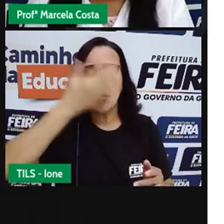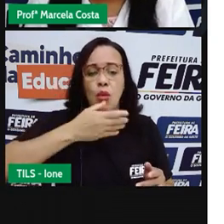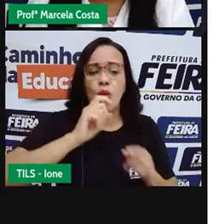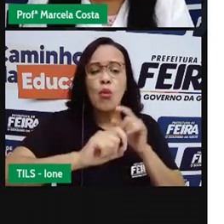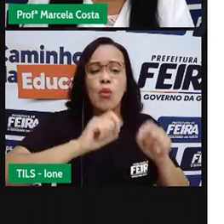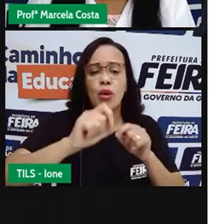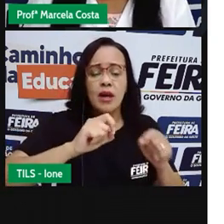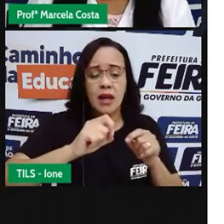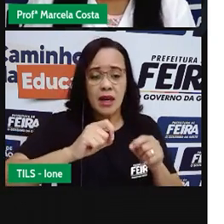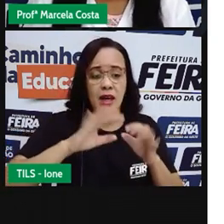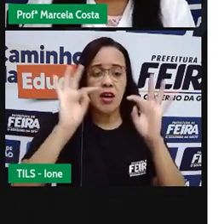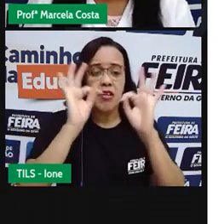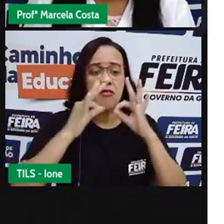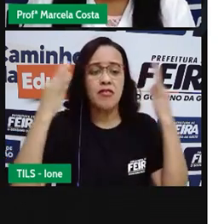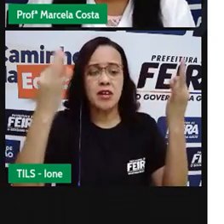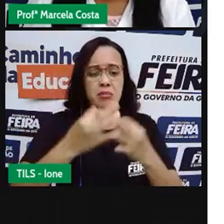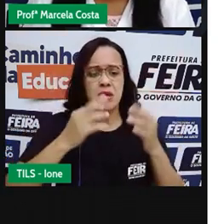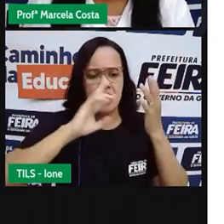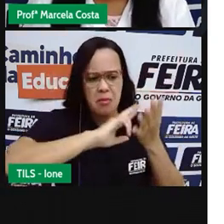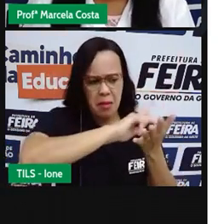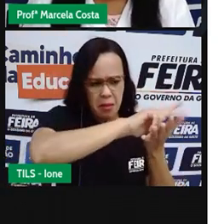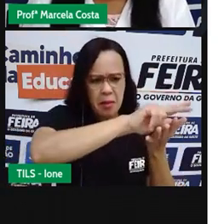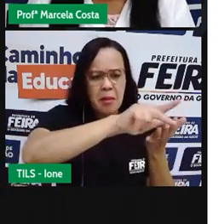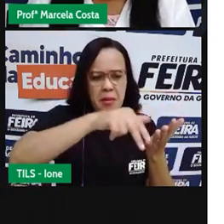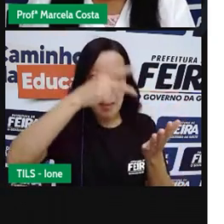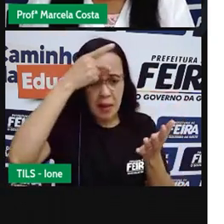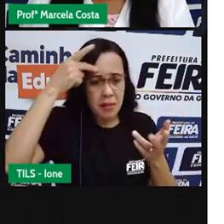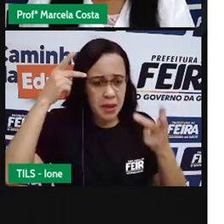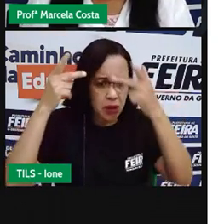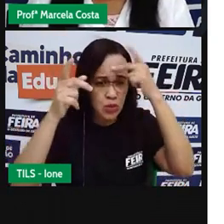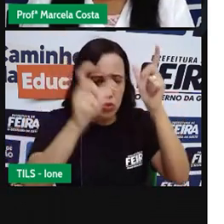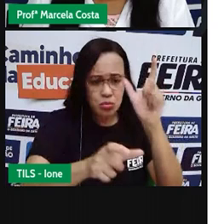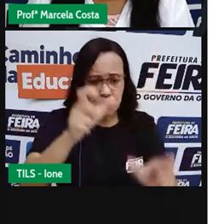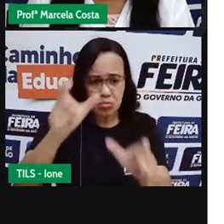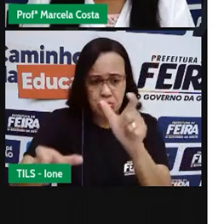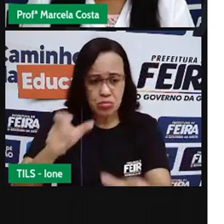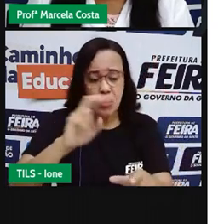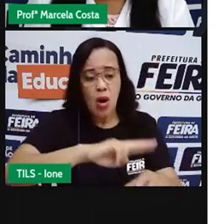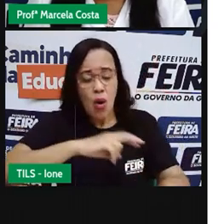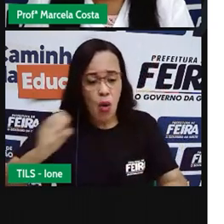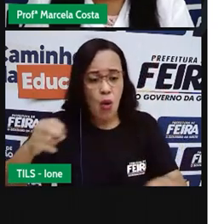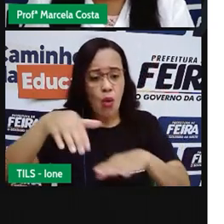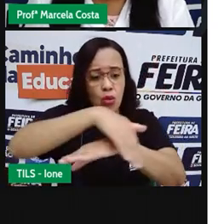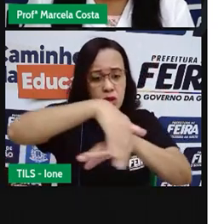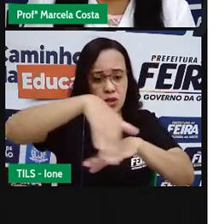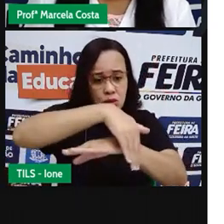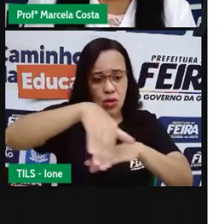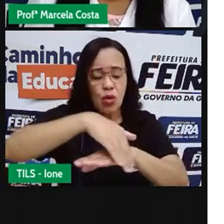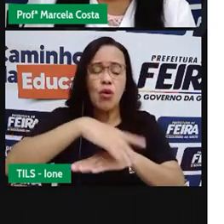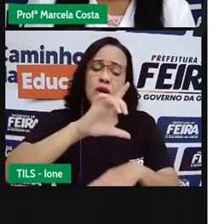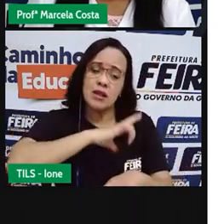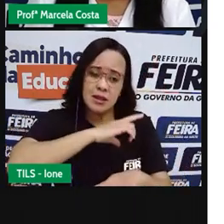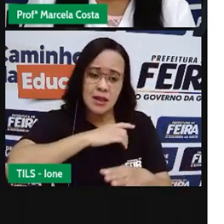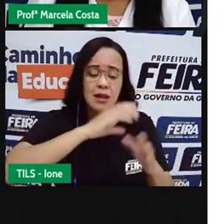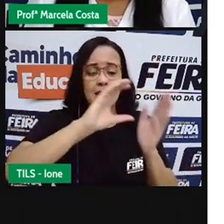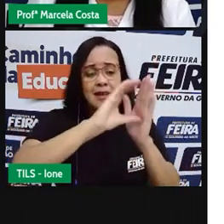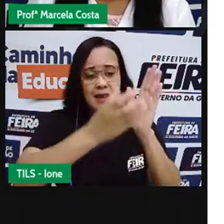na rua ou na escola, tá bom? Mostra para a gente as características.